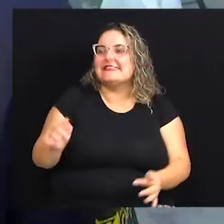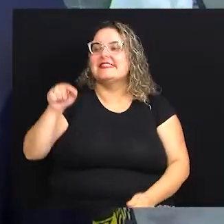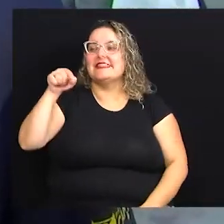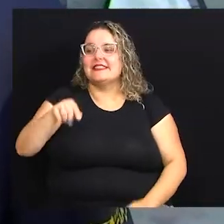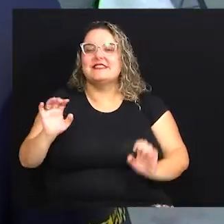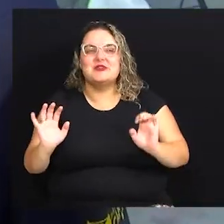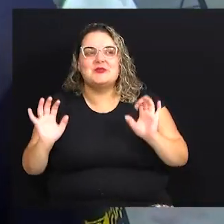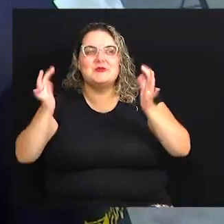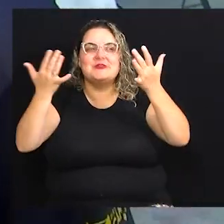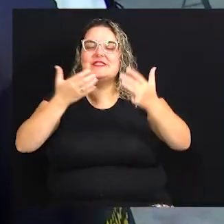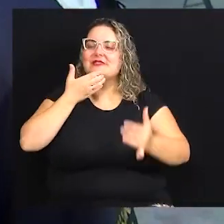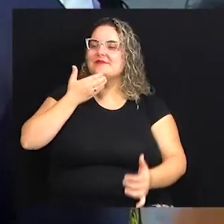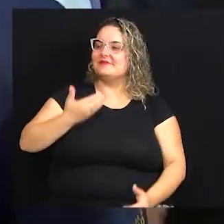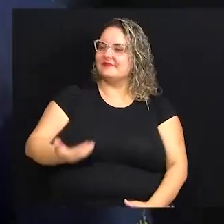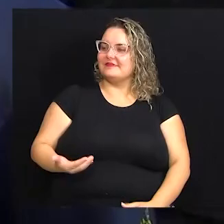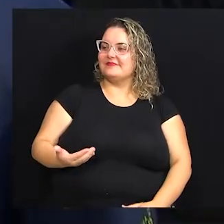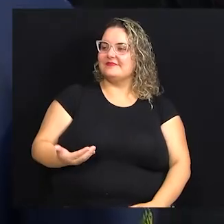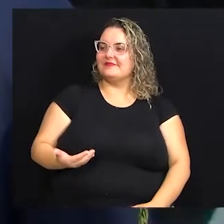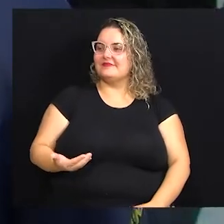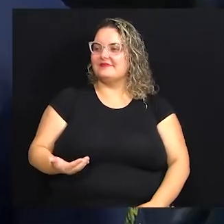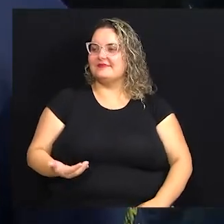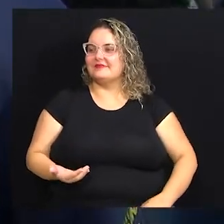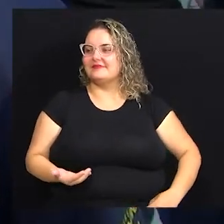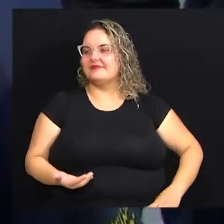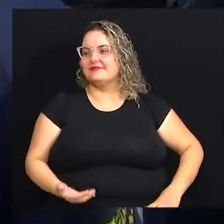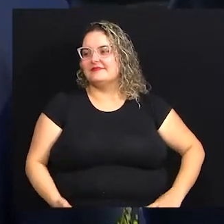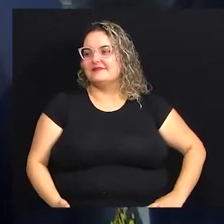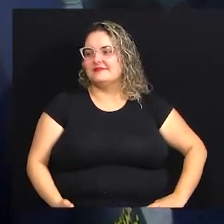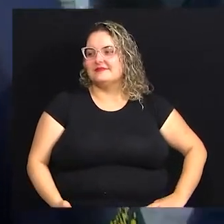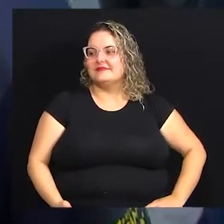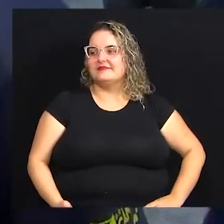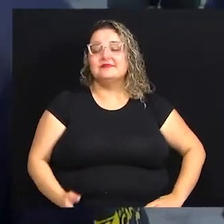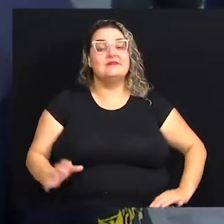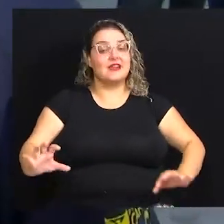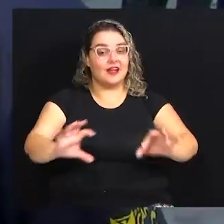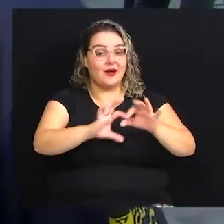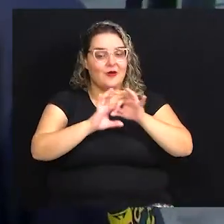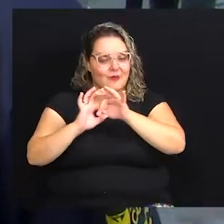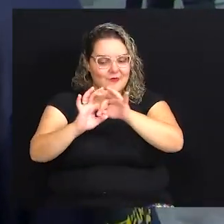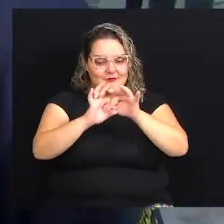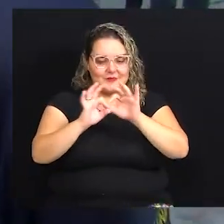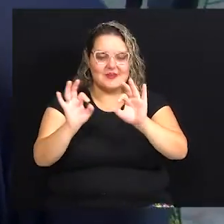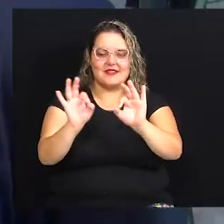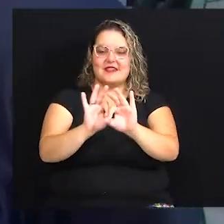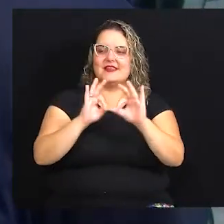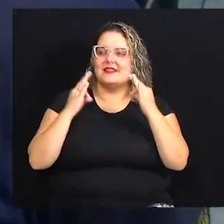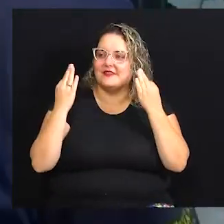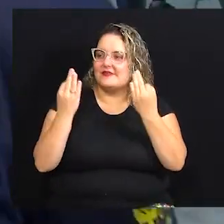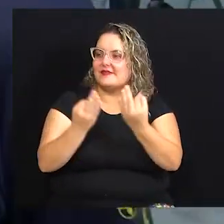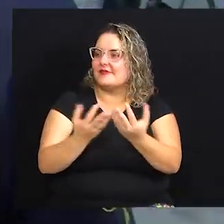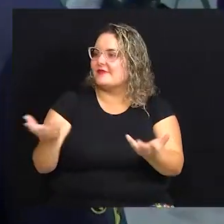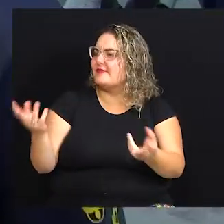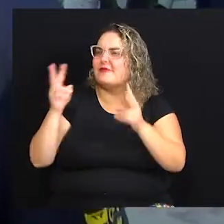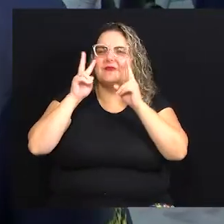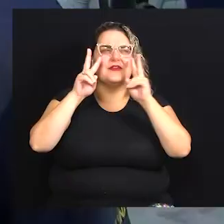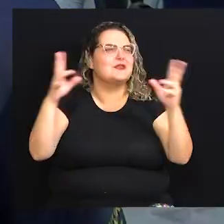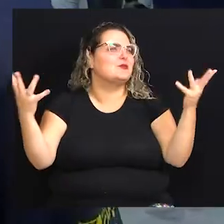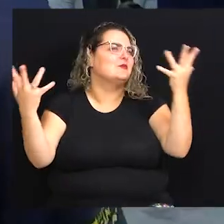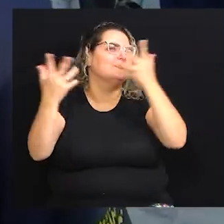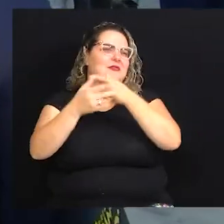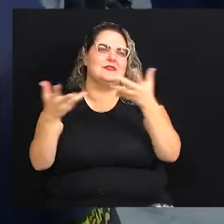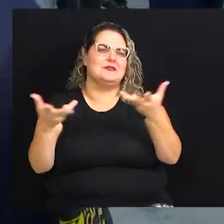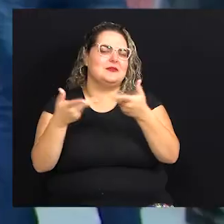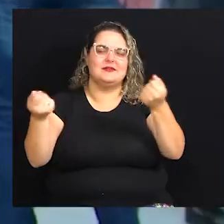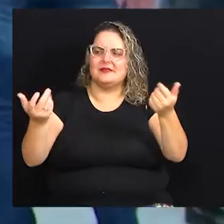e esse clima de Natal é para unir as famílias. Olha que espetáculo bonito